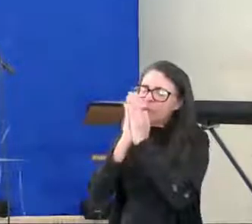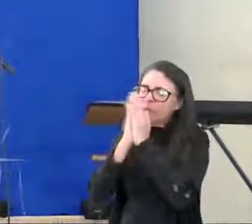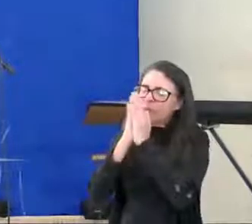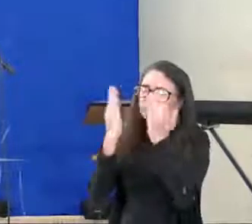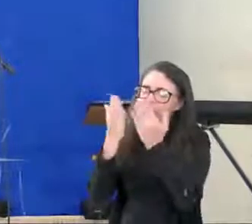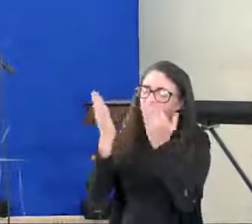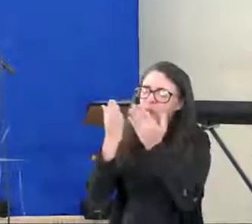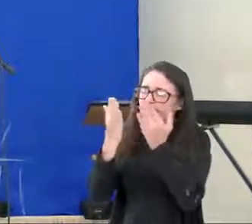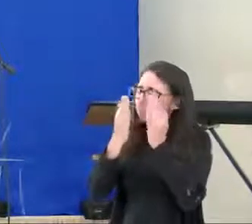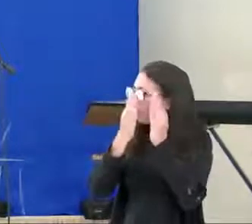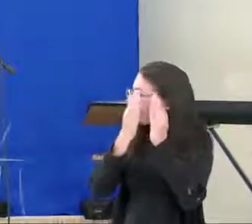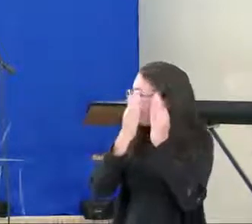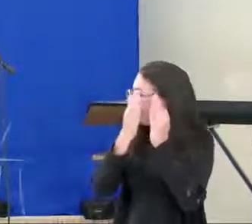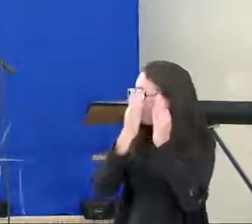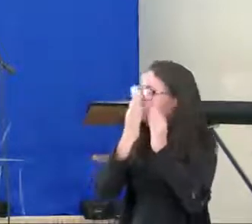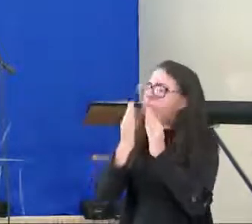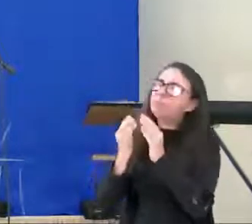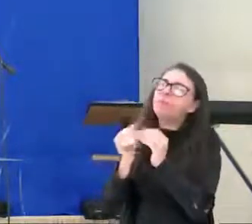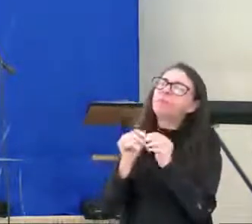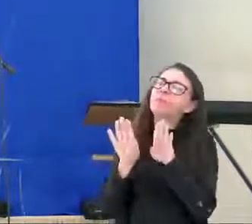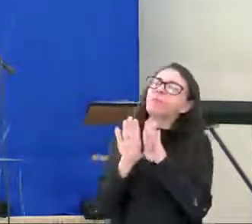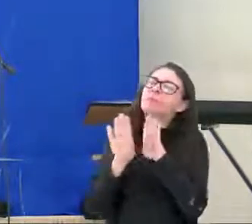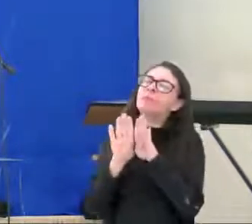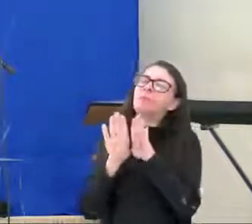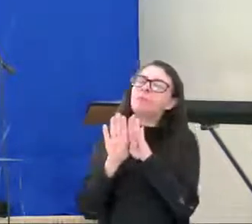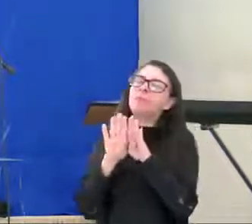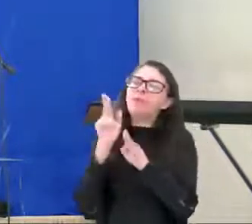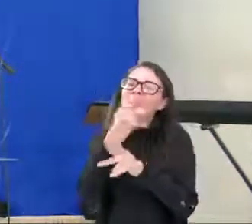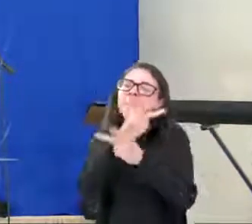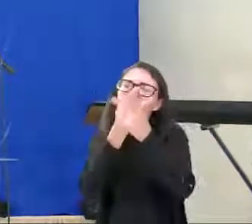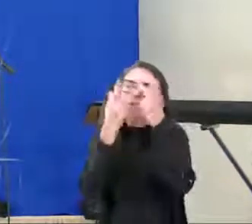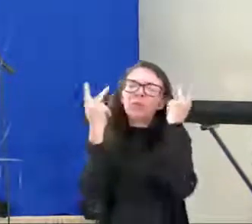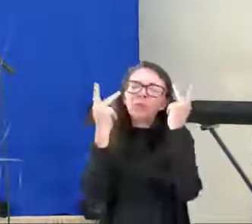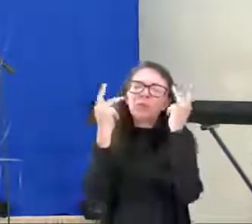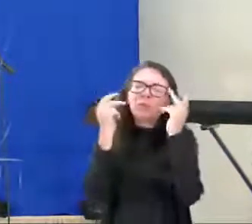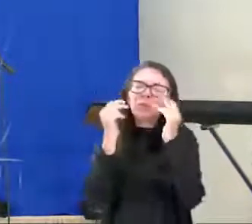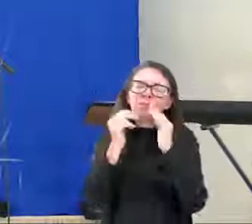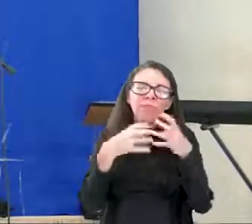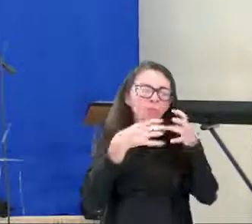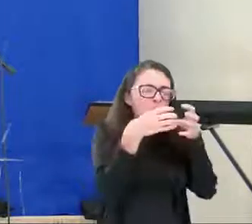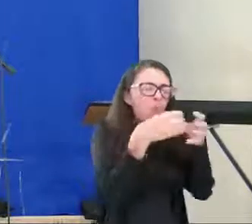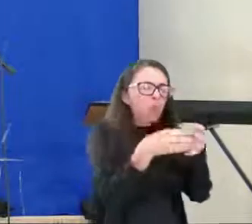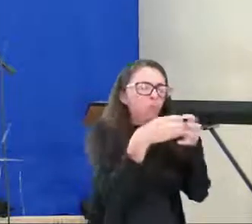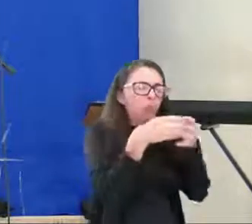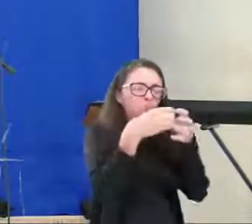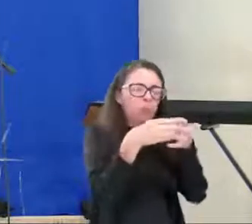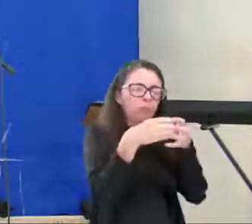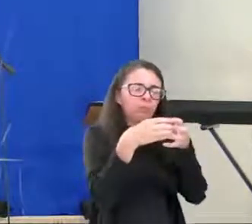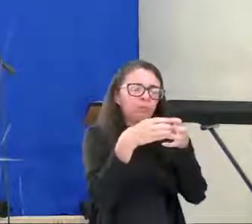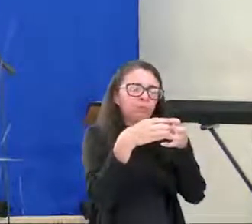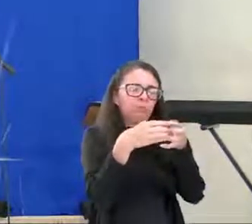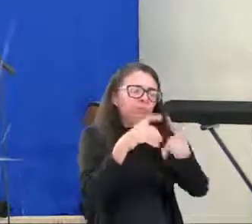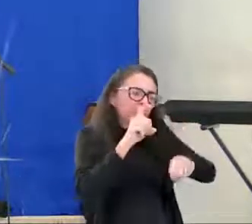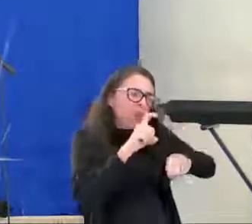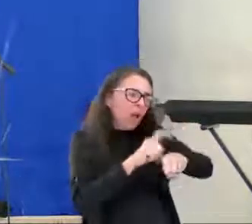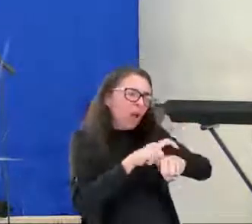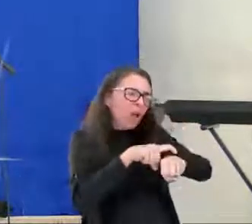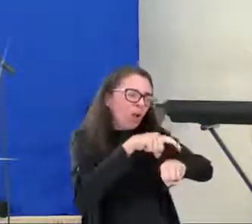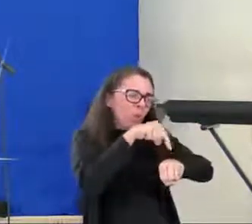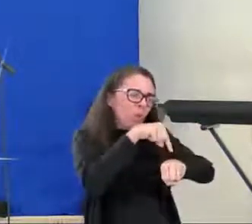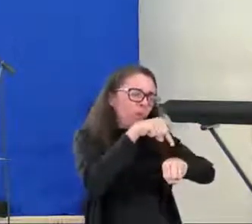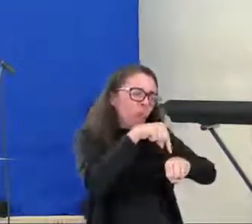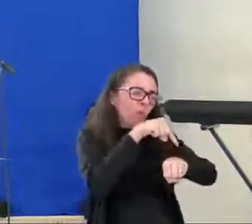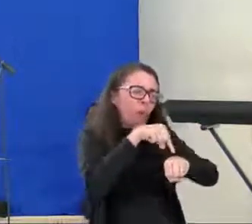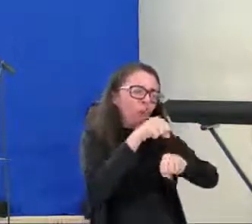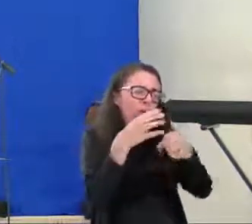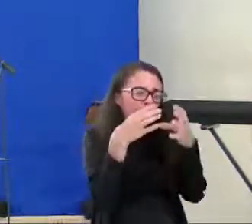específico, para os pedidos do relógio de oração, para todos aqueles que estão, dos pedidos de pessoas que estão internadas,